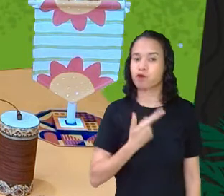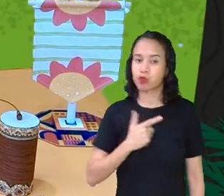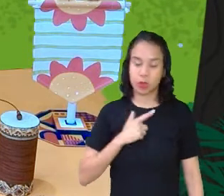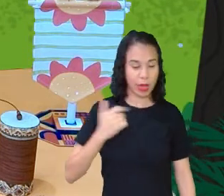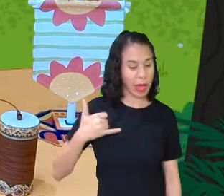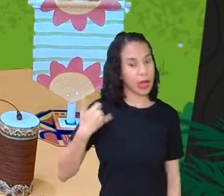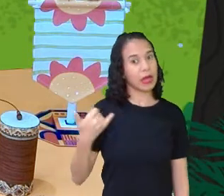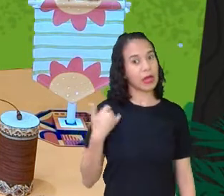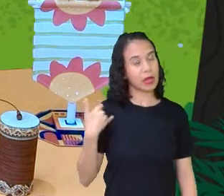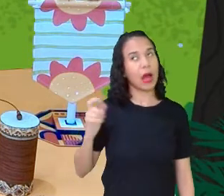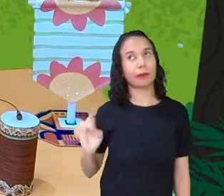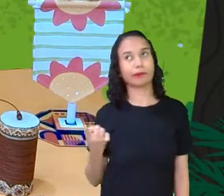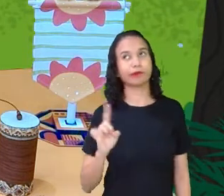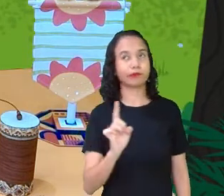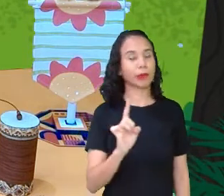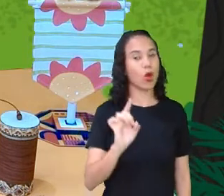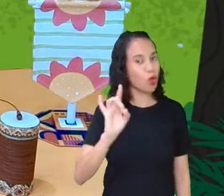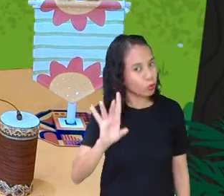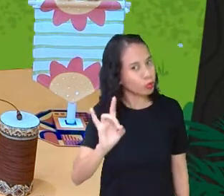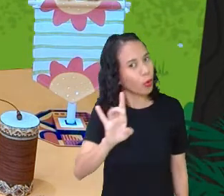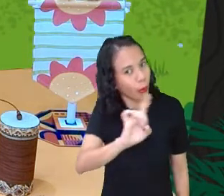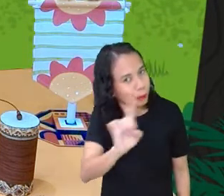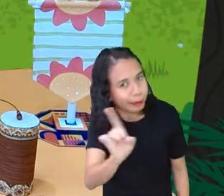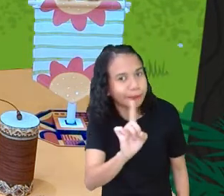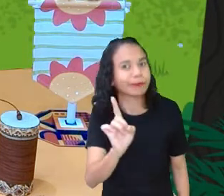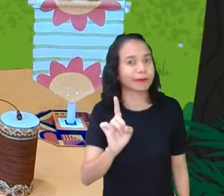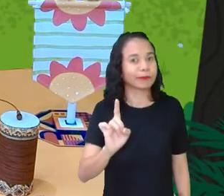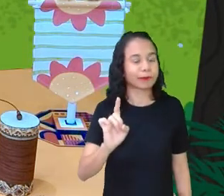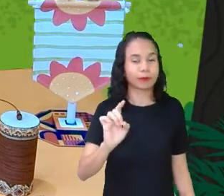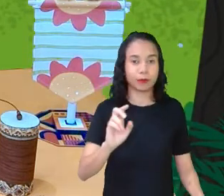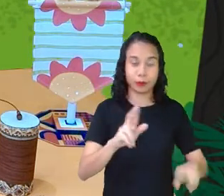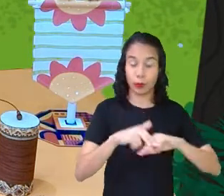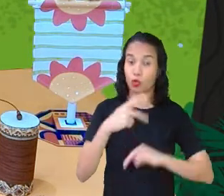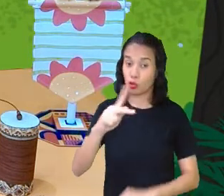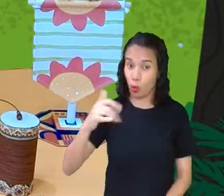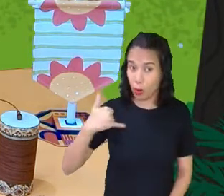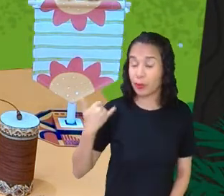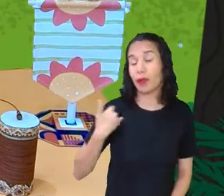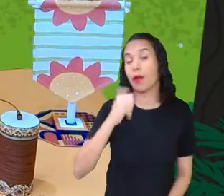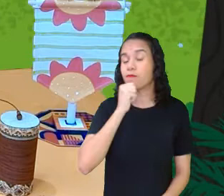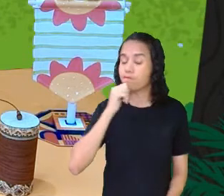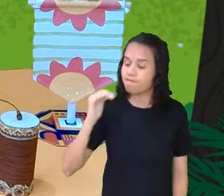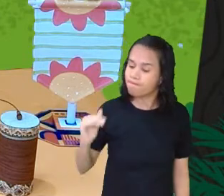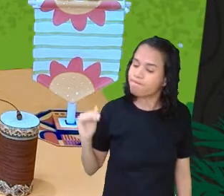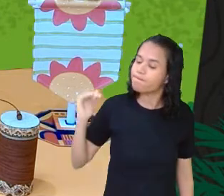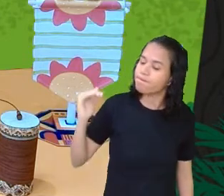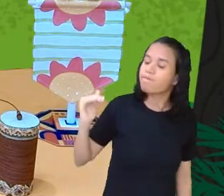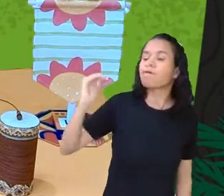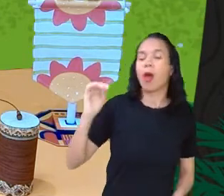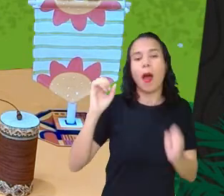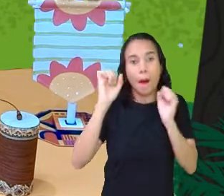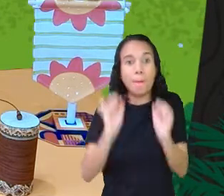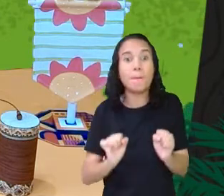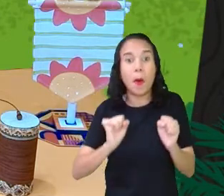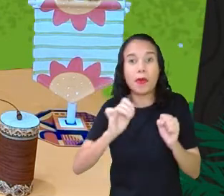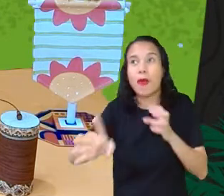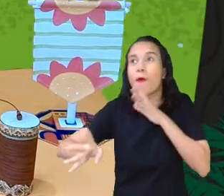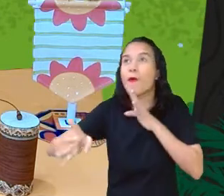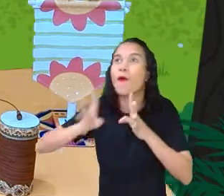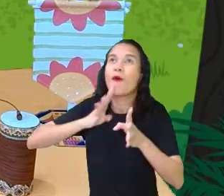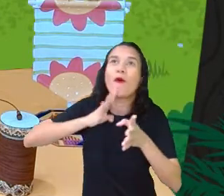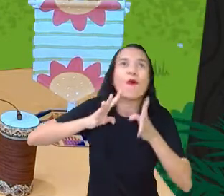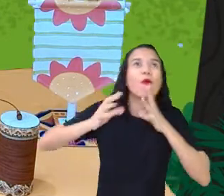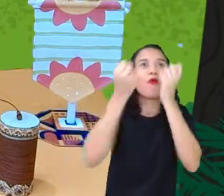idade de sair andando por aí sozinho, não. A sua idade vai chegar e você vai poder desbravar toda